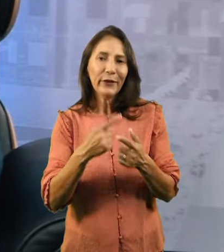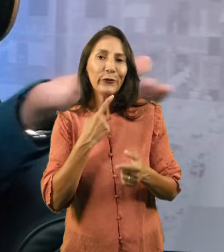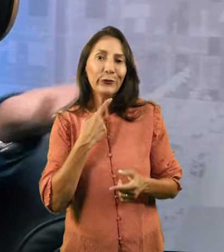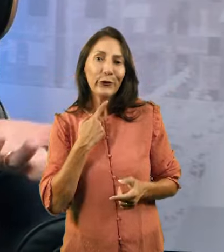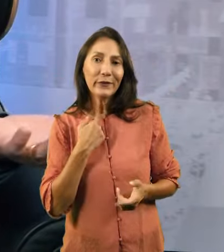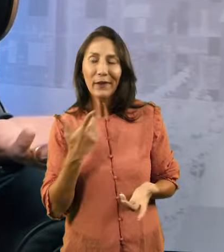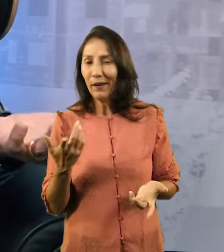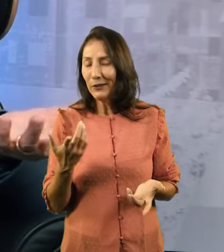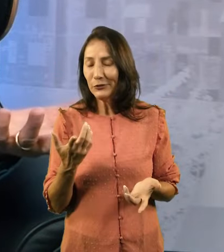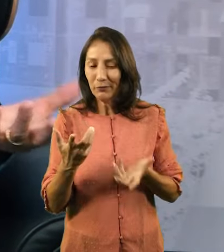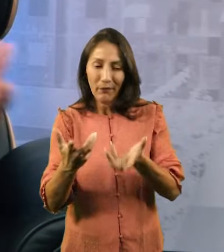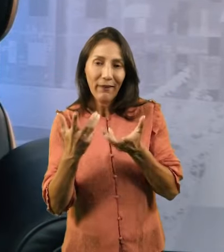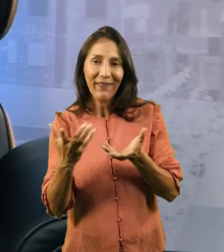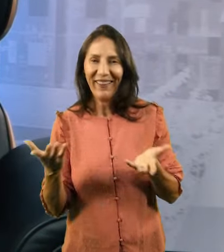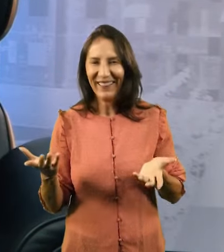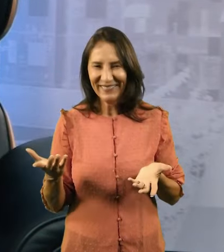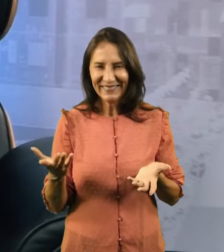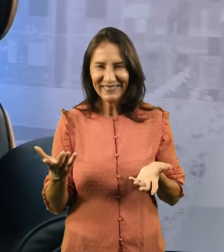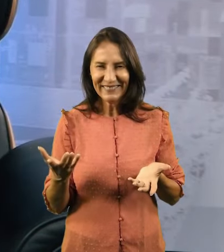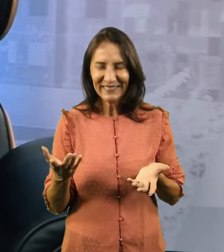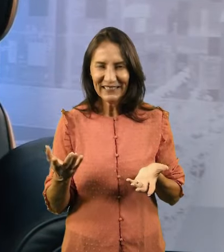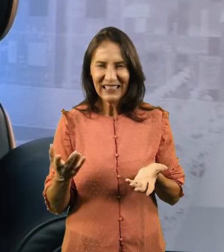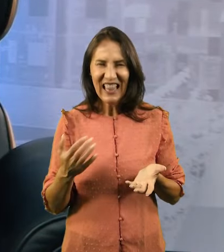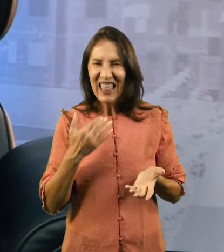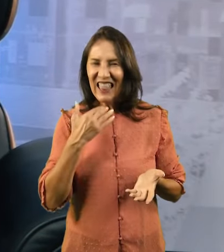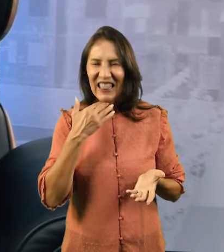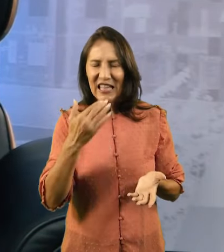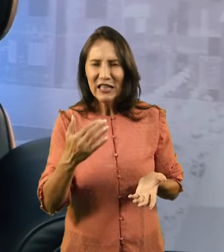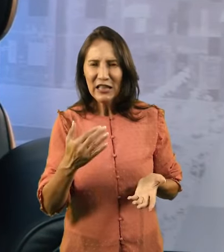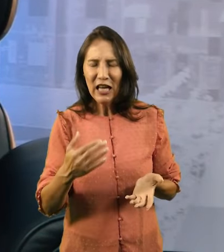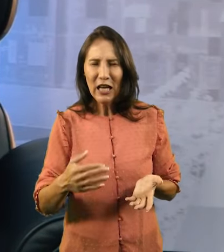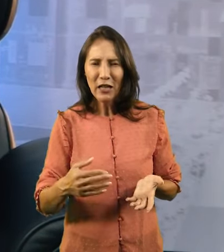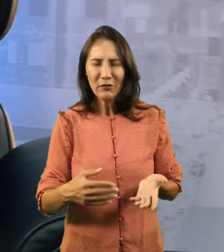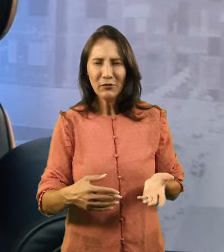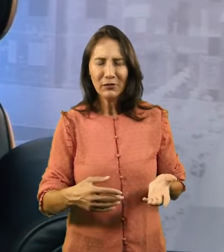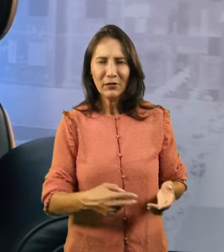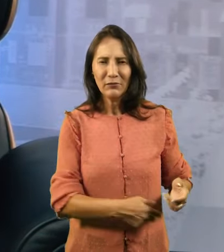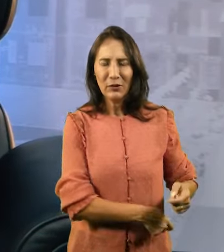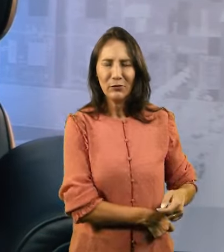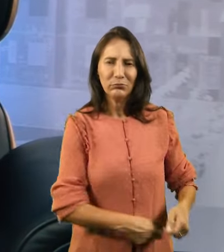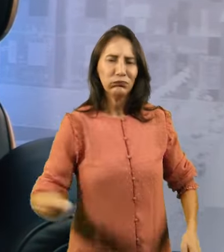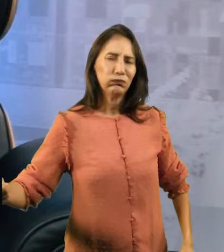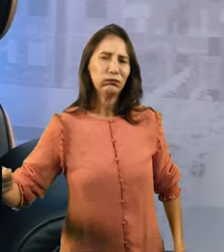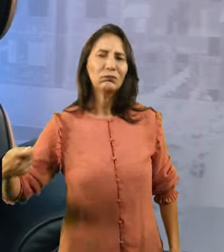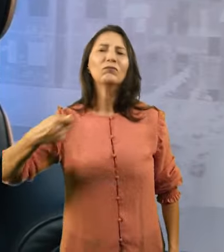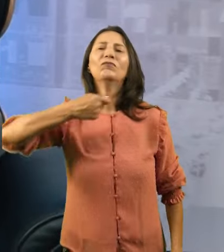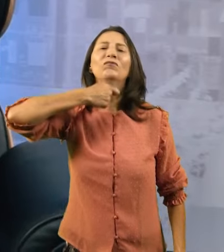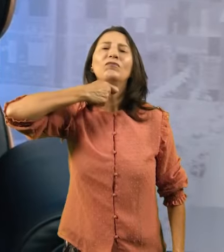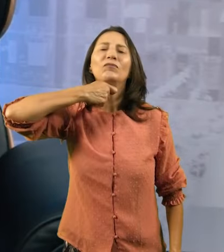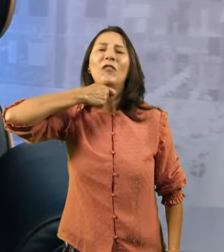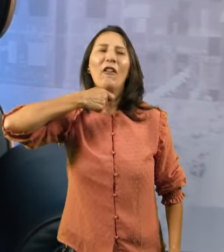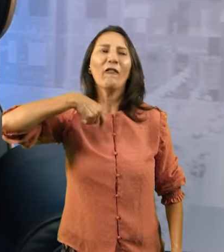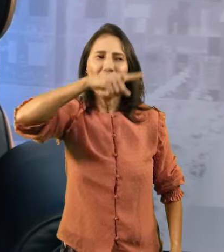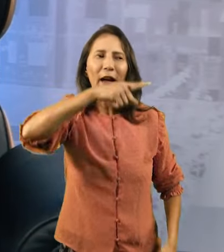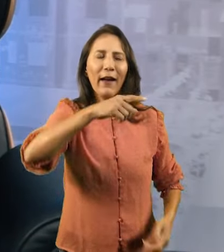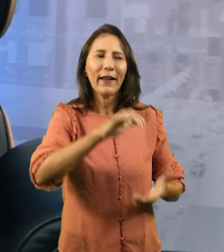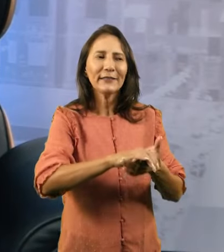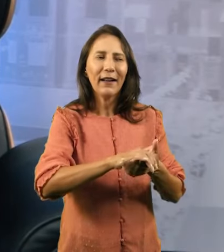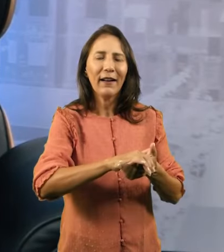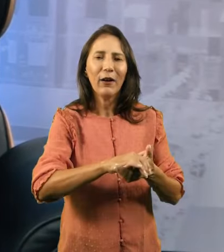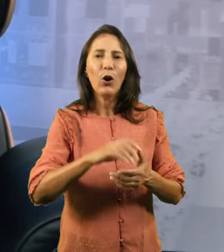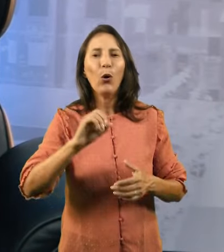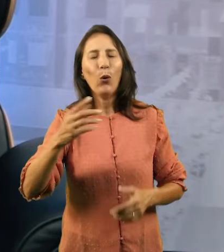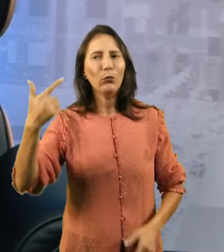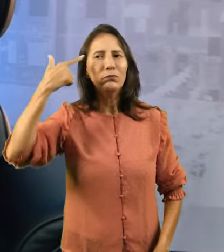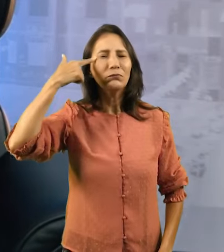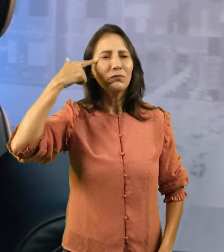porque queremos. Ninguém pôs uma espada no nosso pescoço, um revólver na nossa cabeça. Nós casamos, então não podemos